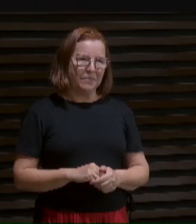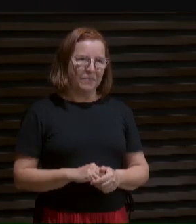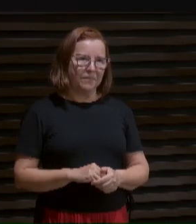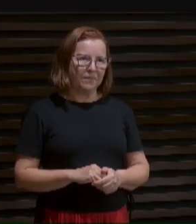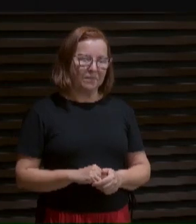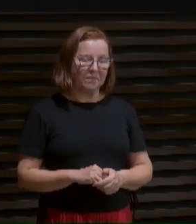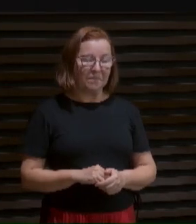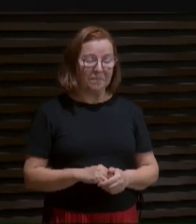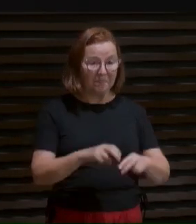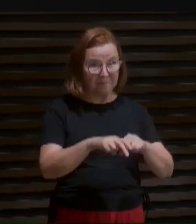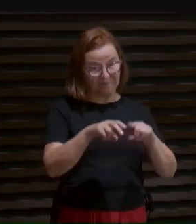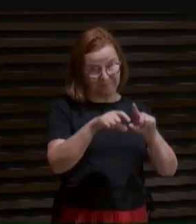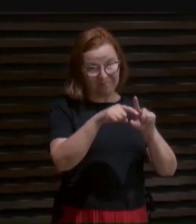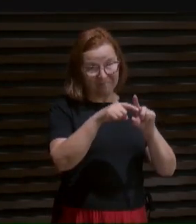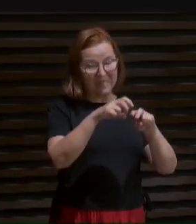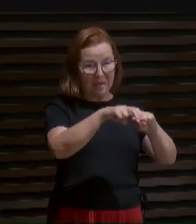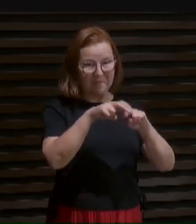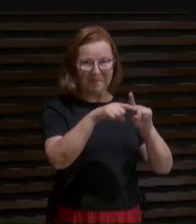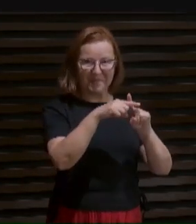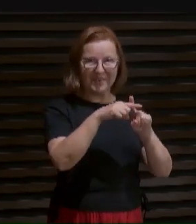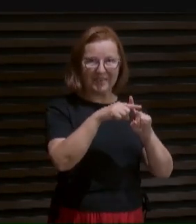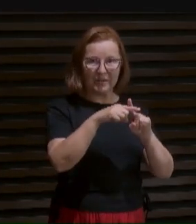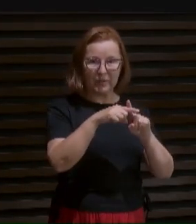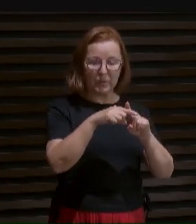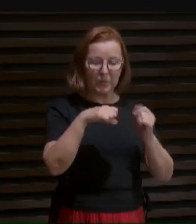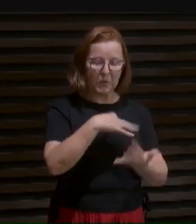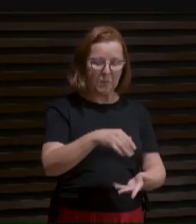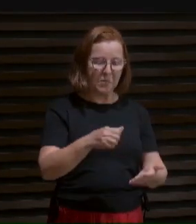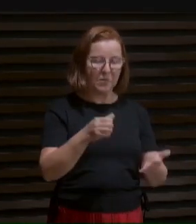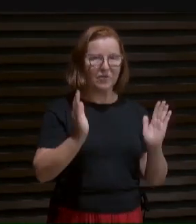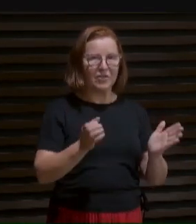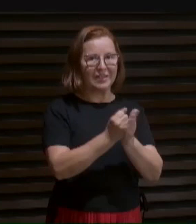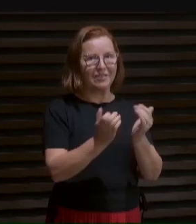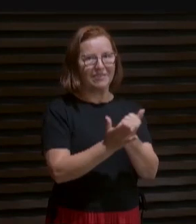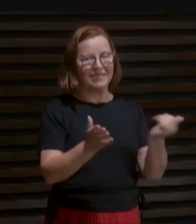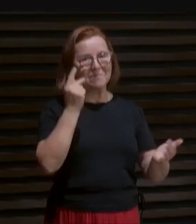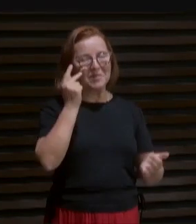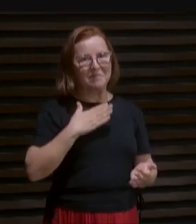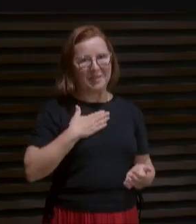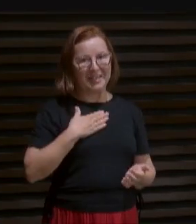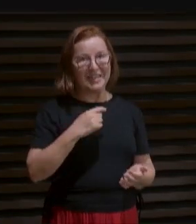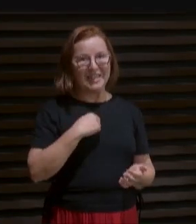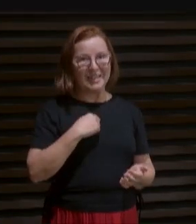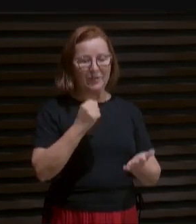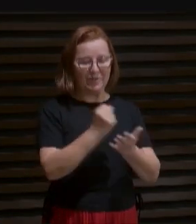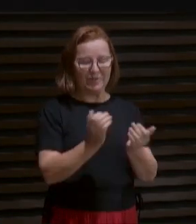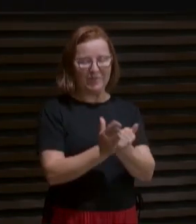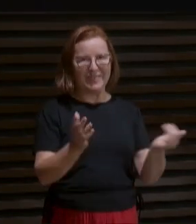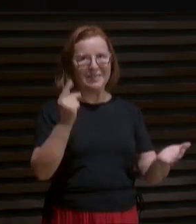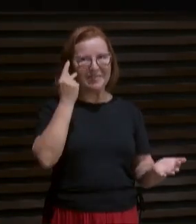pela qual o mundo está crucificado para mim, e eu estou crucificado para o mundo.